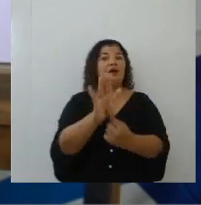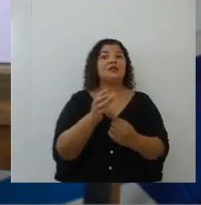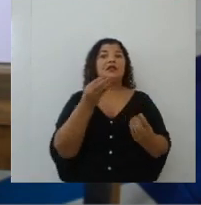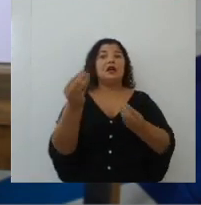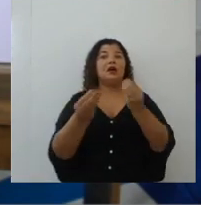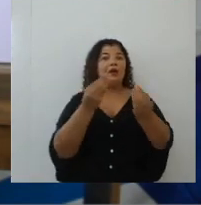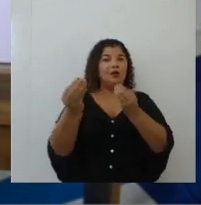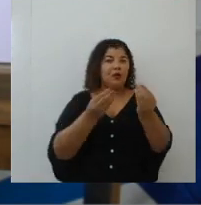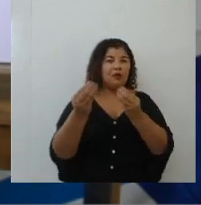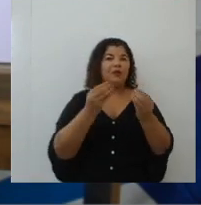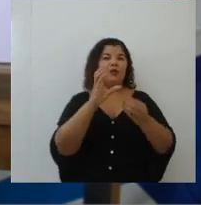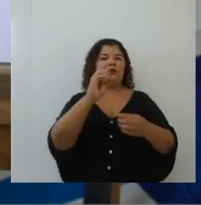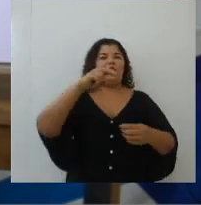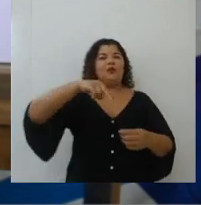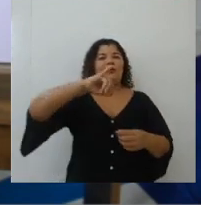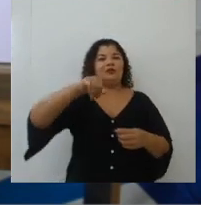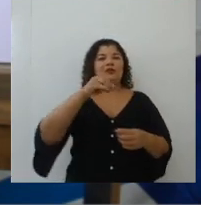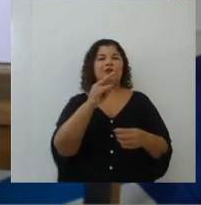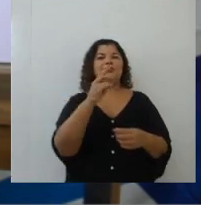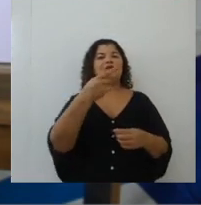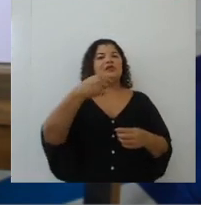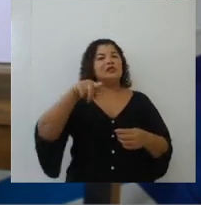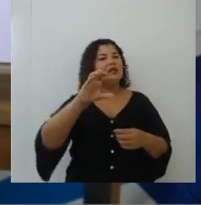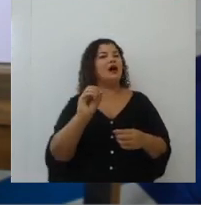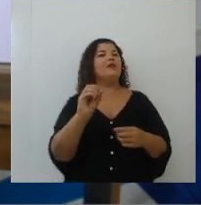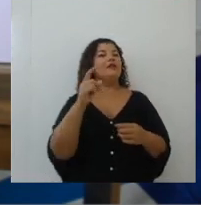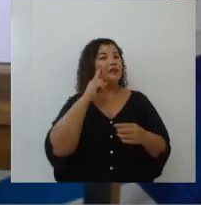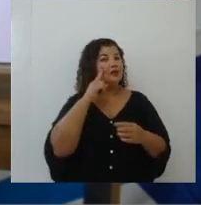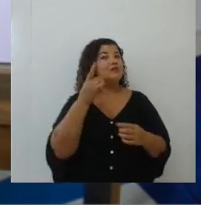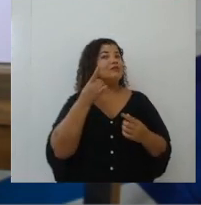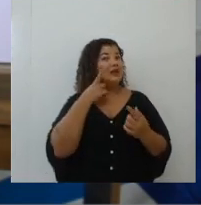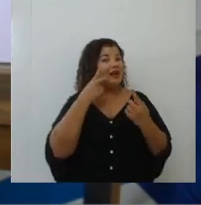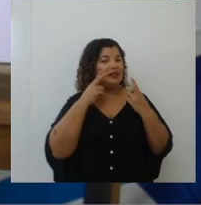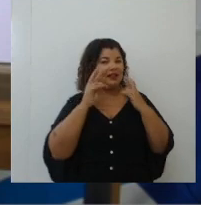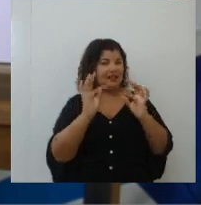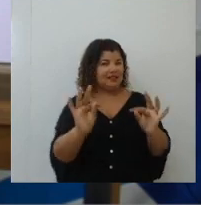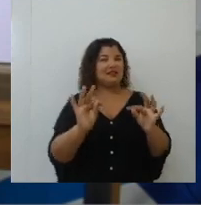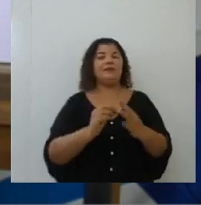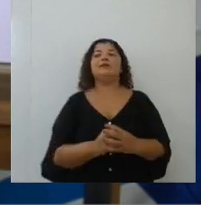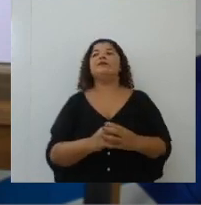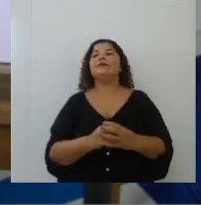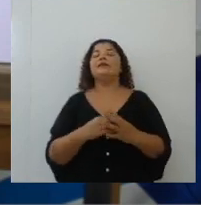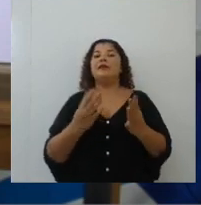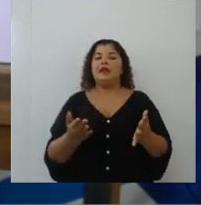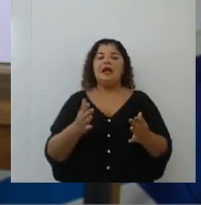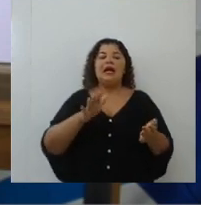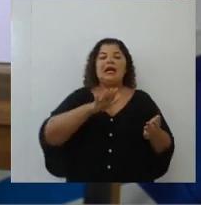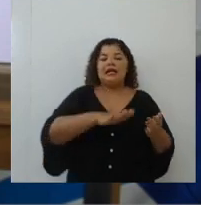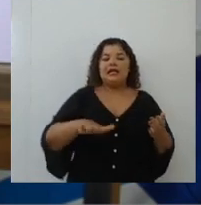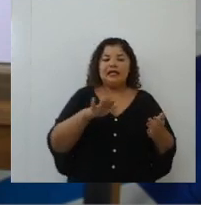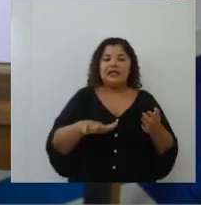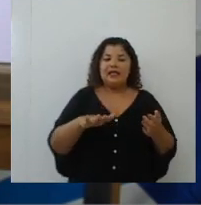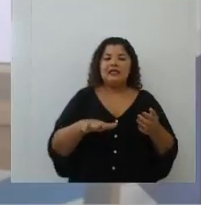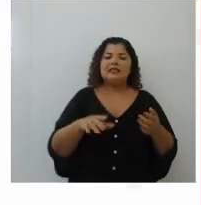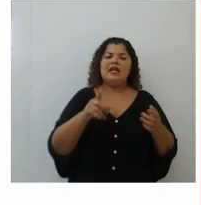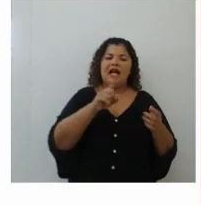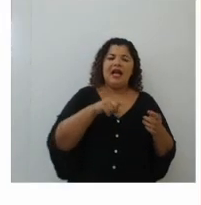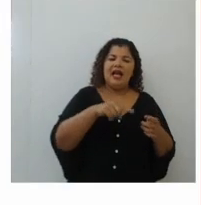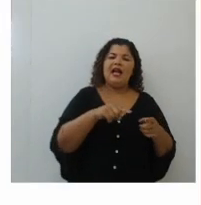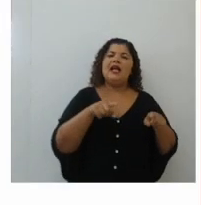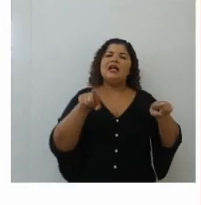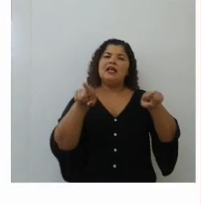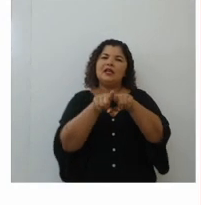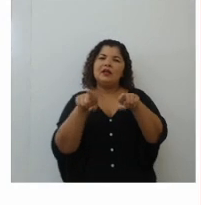conjunções. Atenção, galera, que vai fazer redação. Se liga nisso. Olha, a criança é tal qual